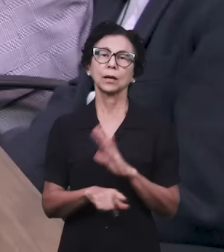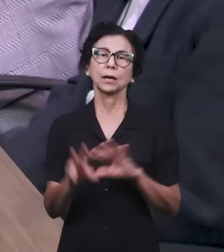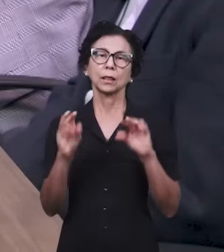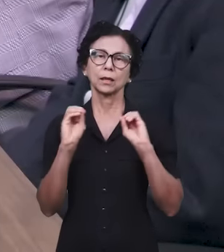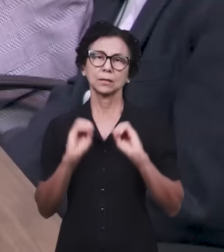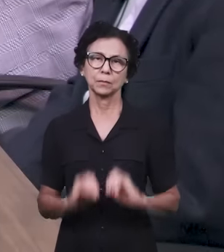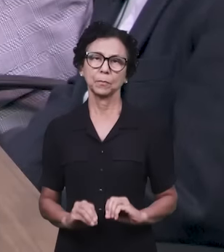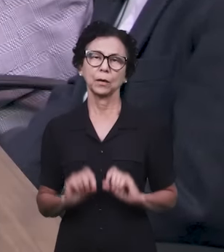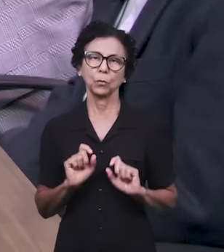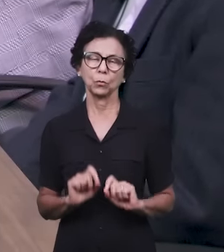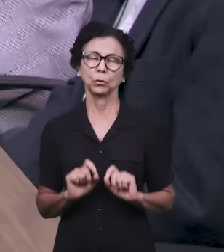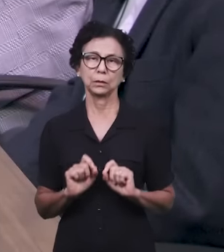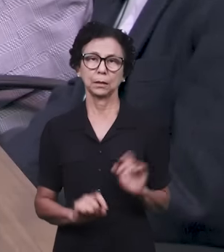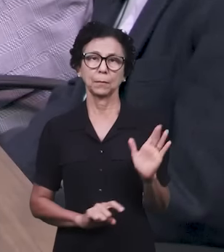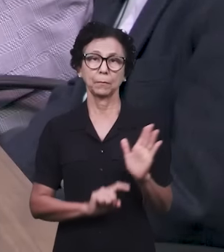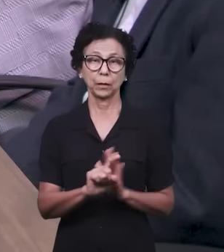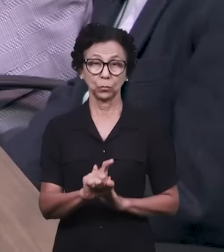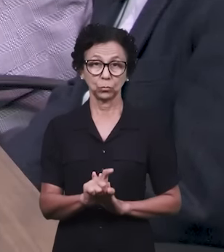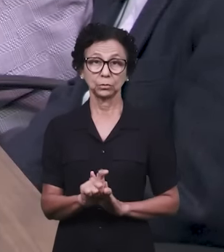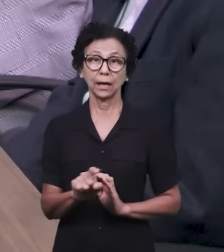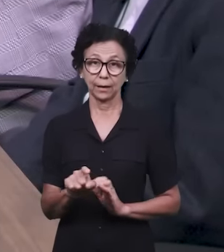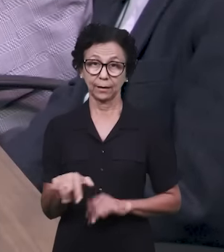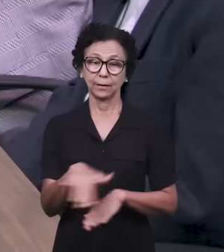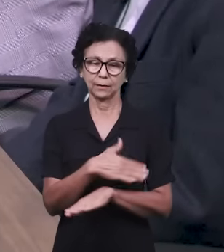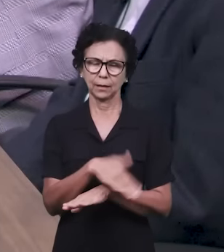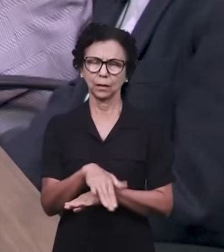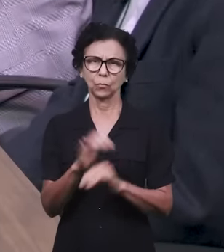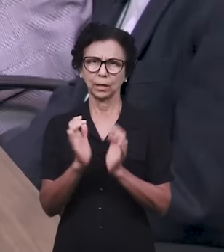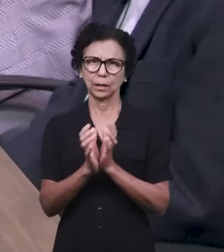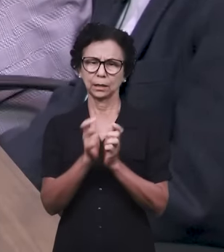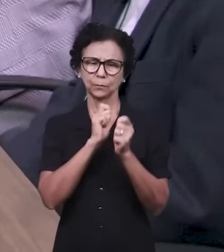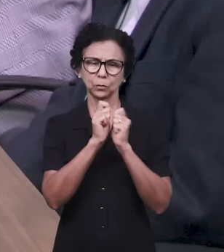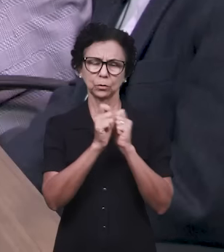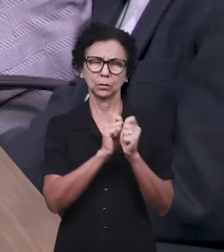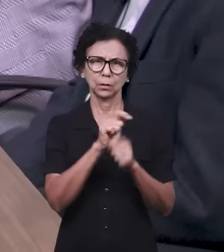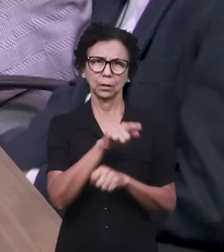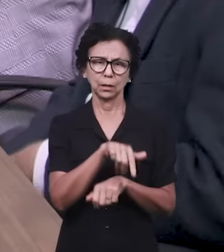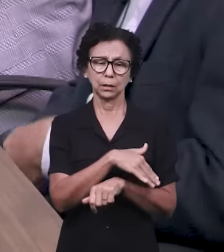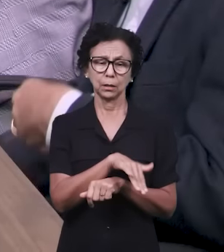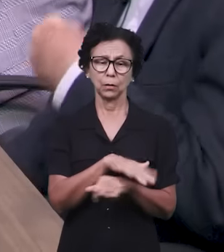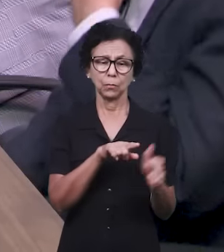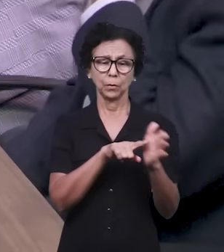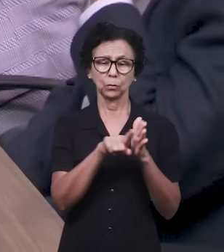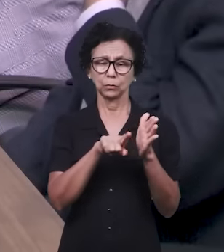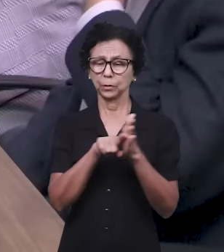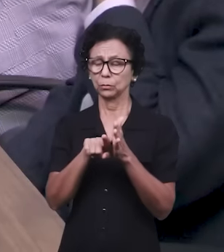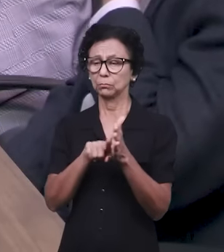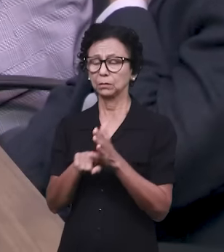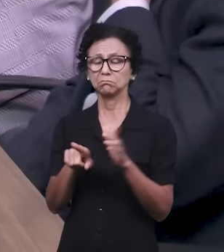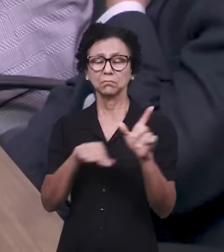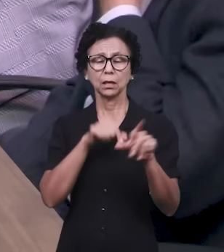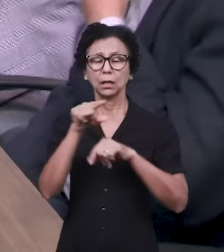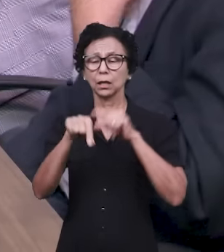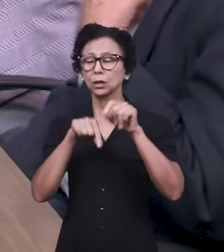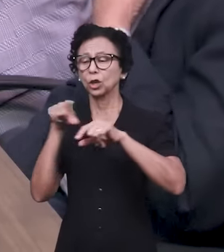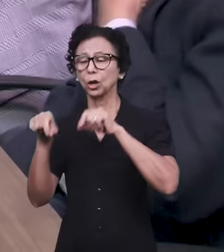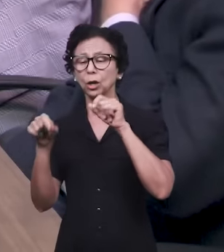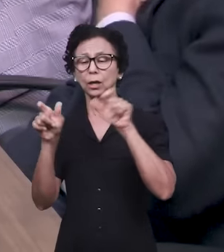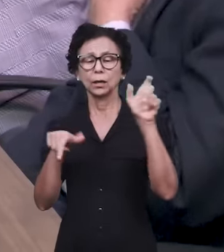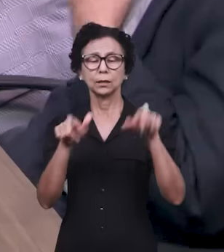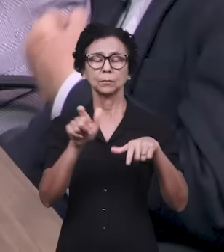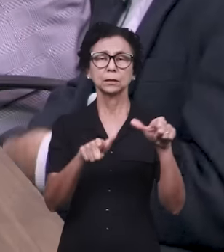o seguinte, essas perguntas foram feitas na rua. Nossa equipe de jornalismo foi para a rua e fez perguntas de maneira aleatória. As pessoas que